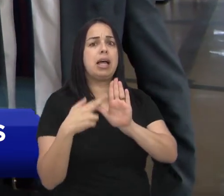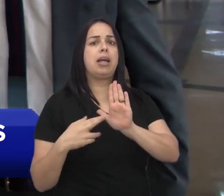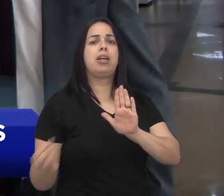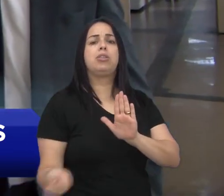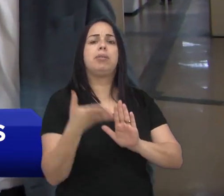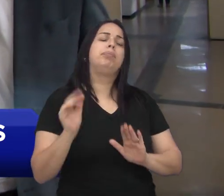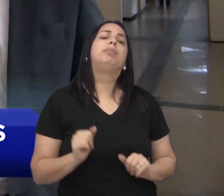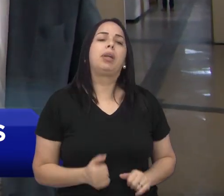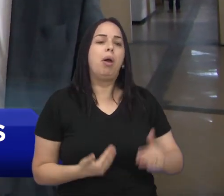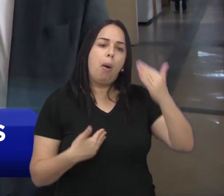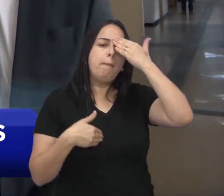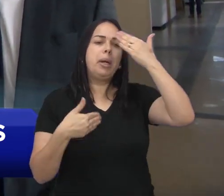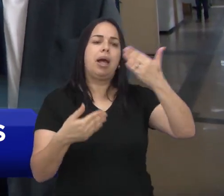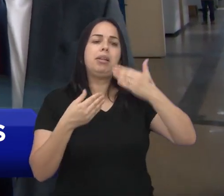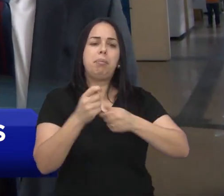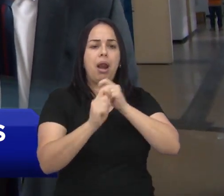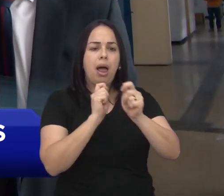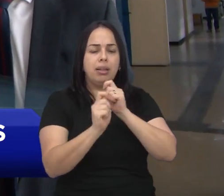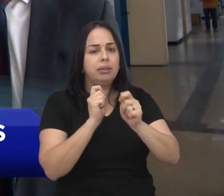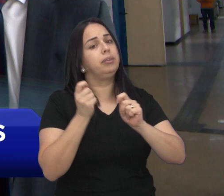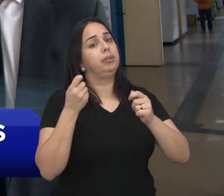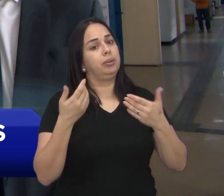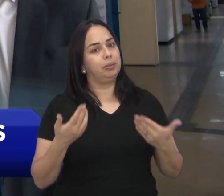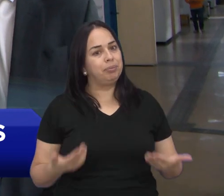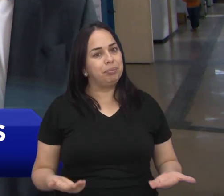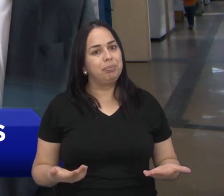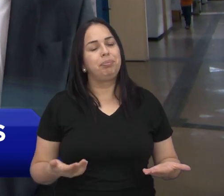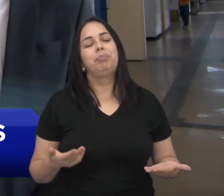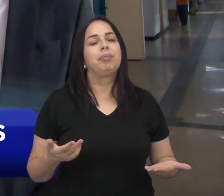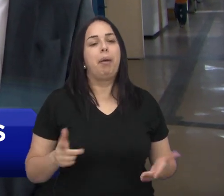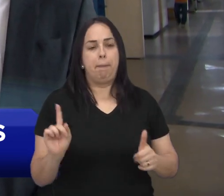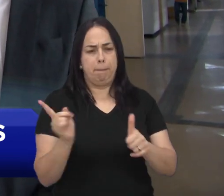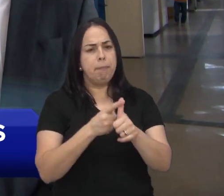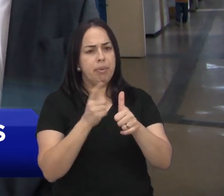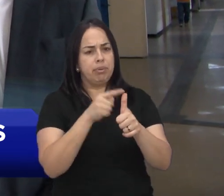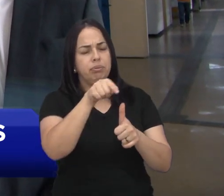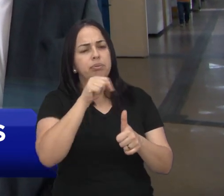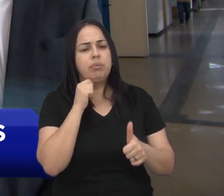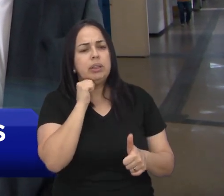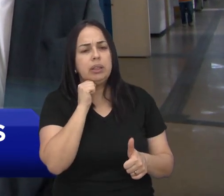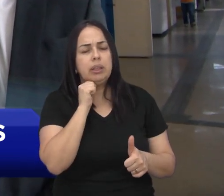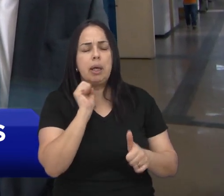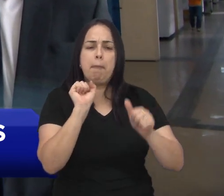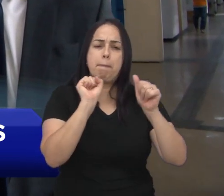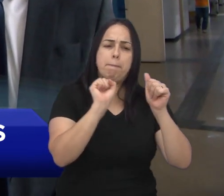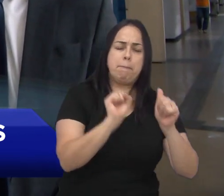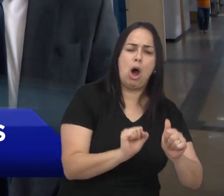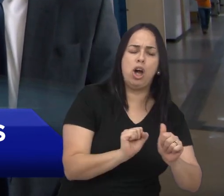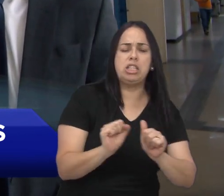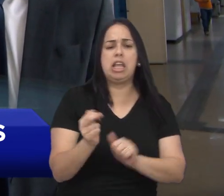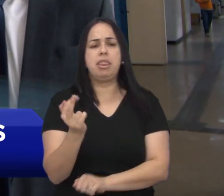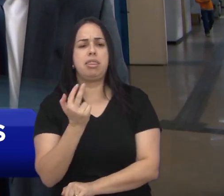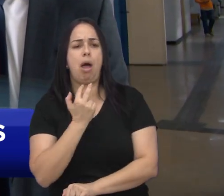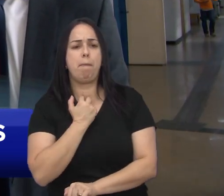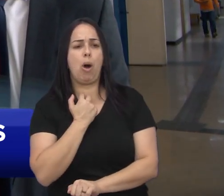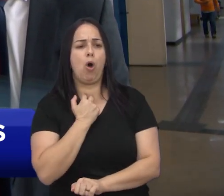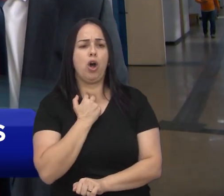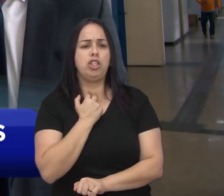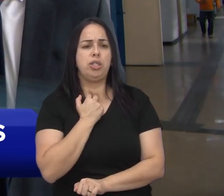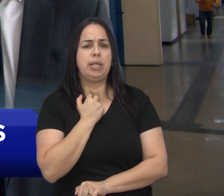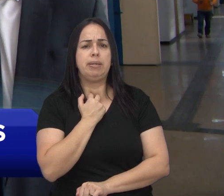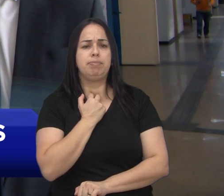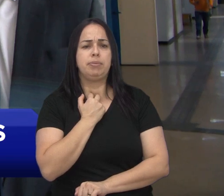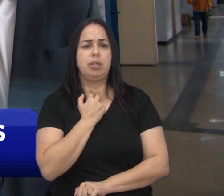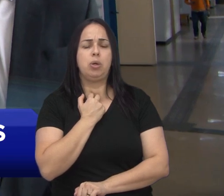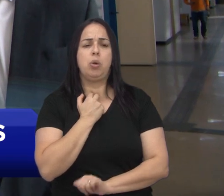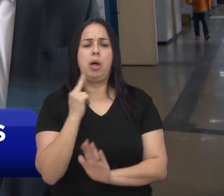essas novas regras. Marcos, muito obrigada pela sua participação aqui no Boletim Legislativo. Primeira coisa, né, o que pode e o que não